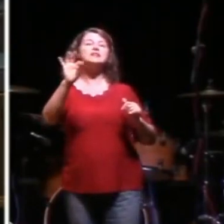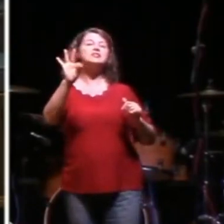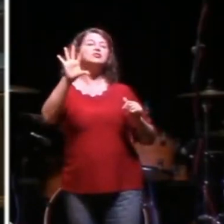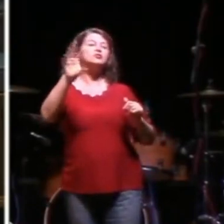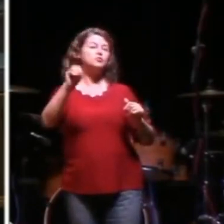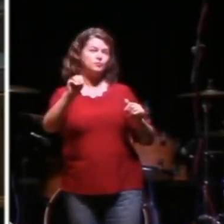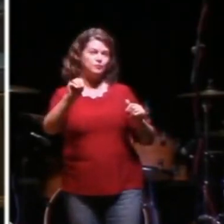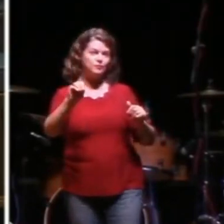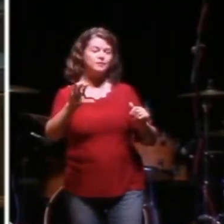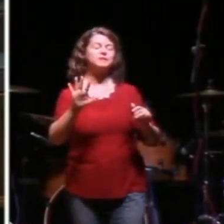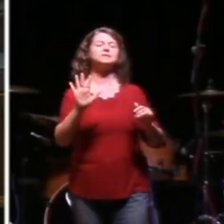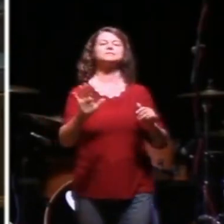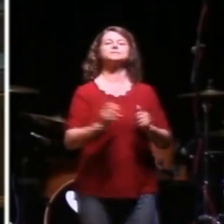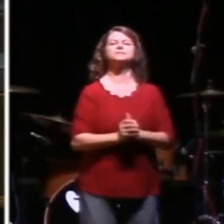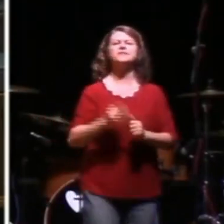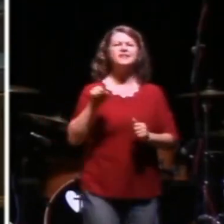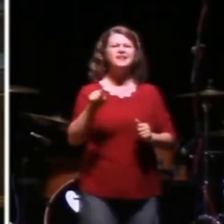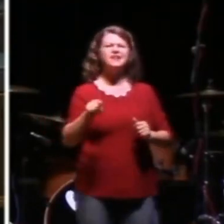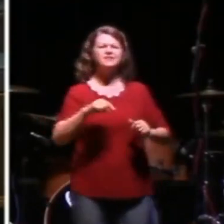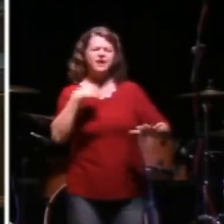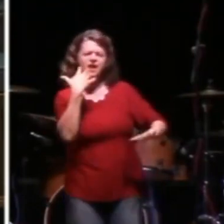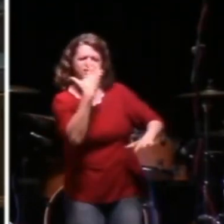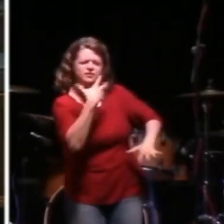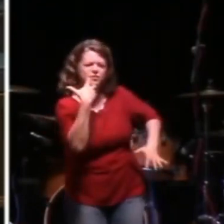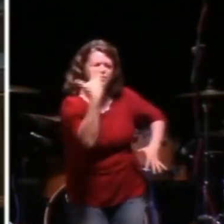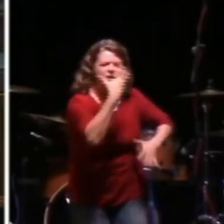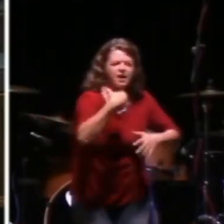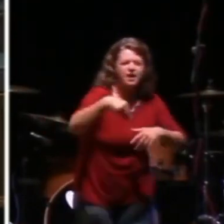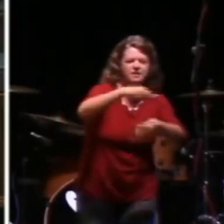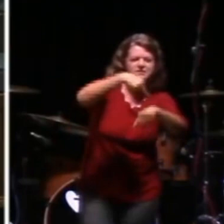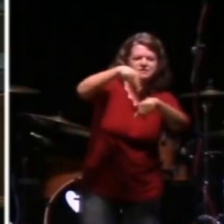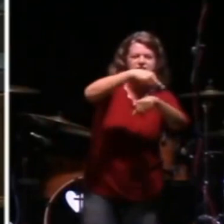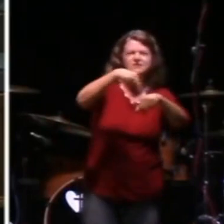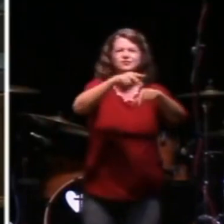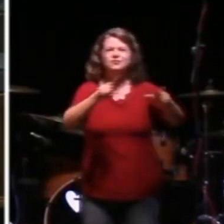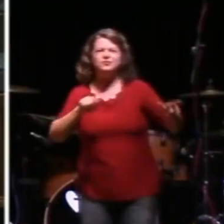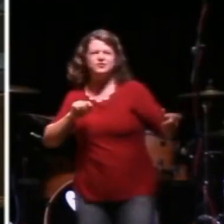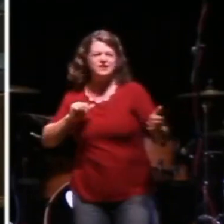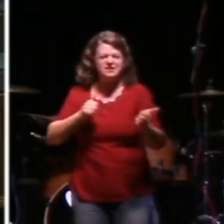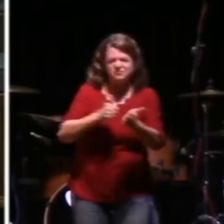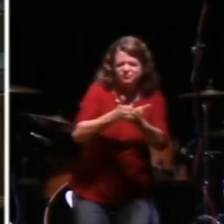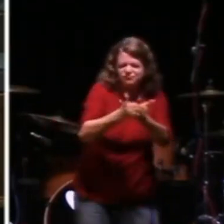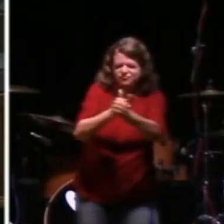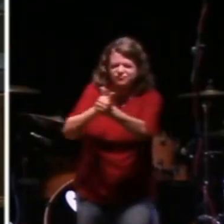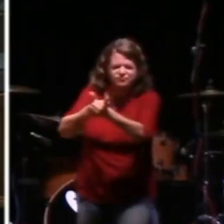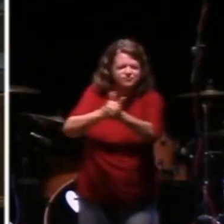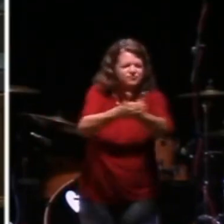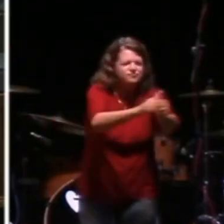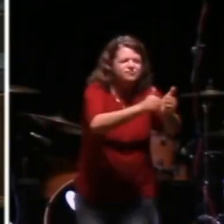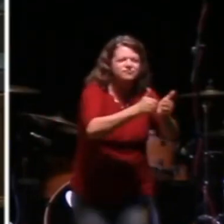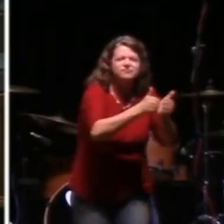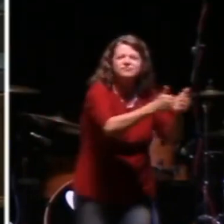duzir as nações ele vai enviar a gás nações com